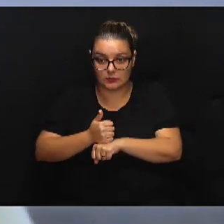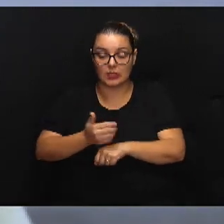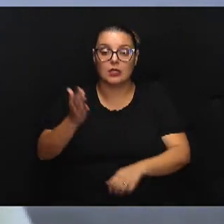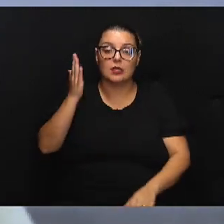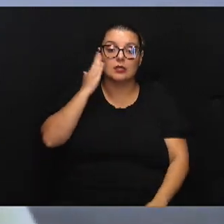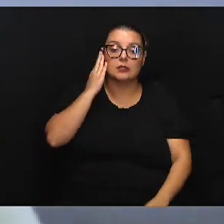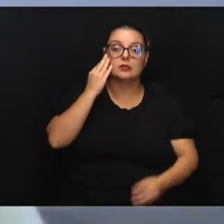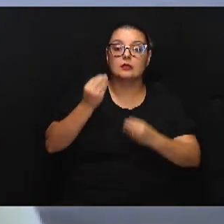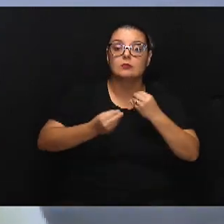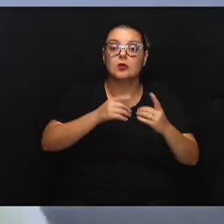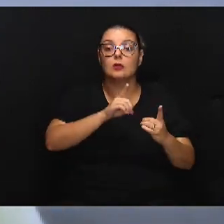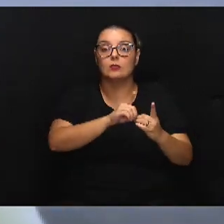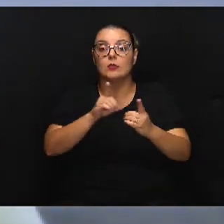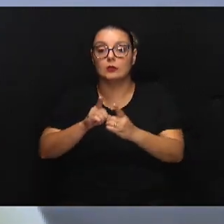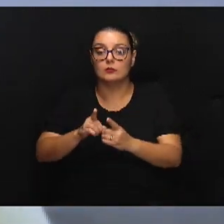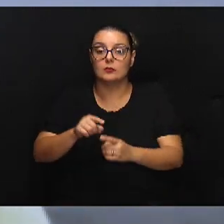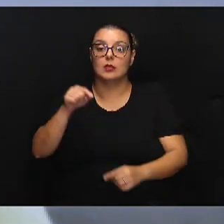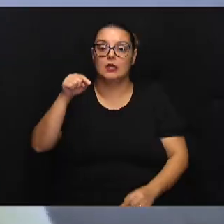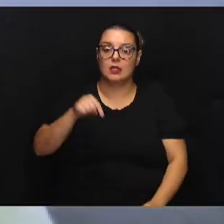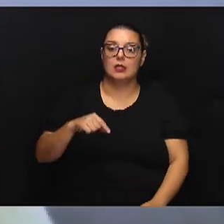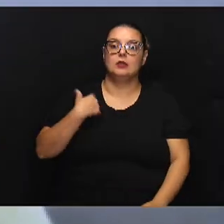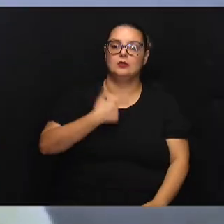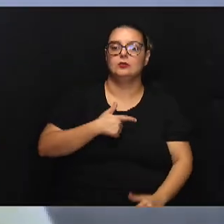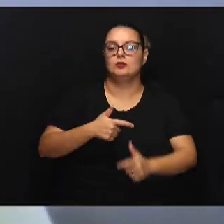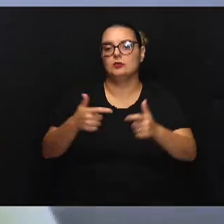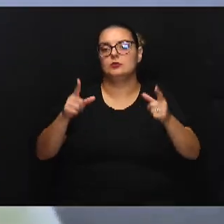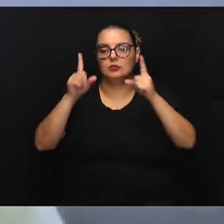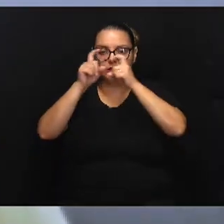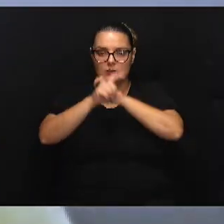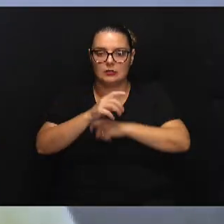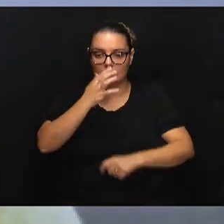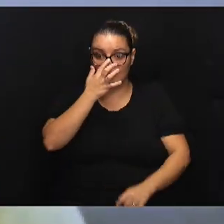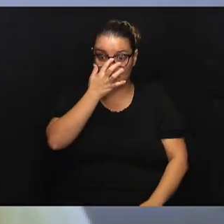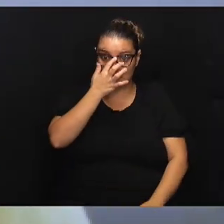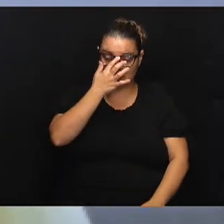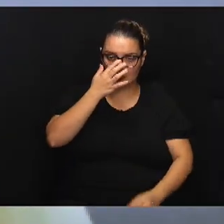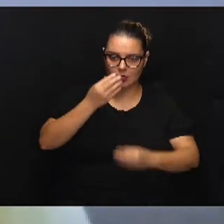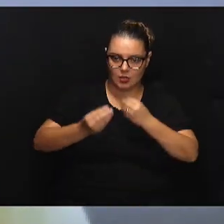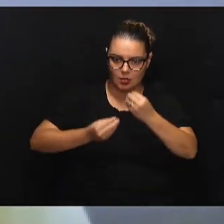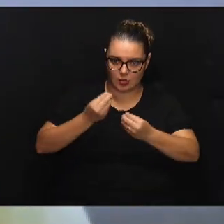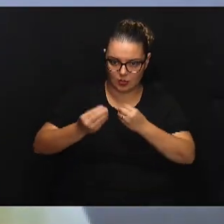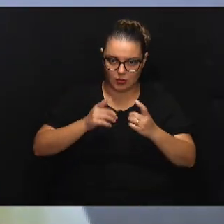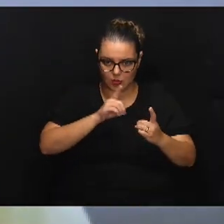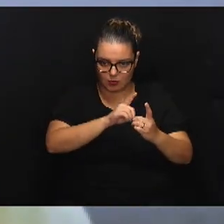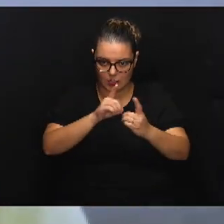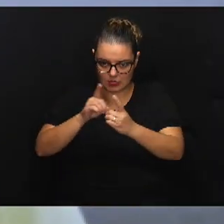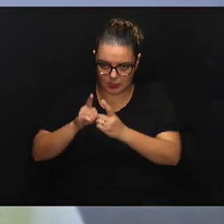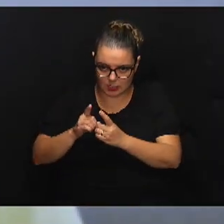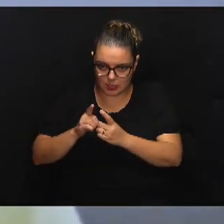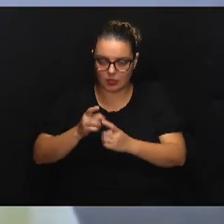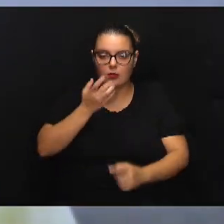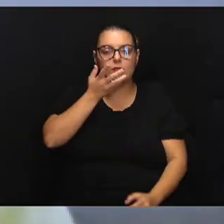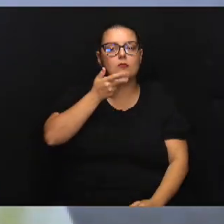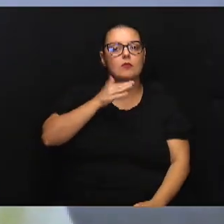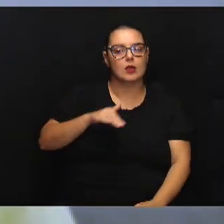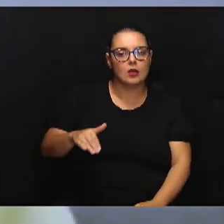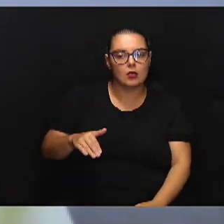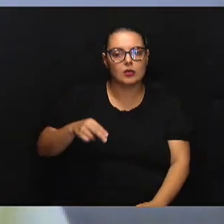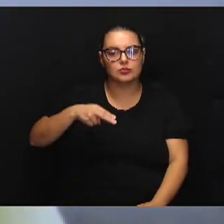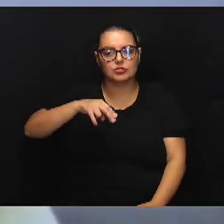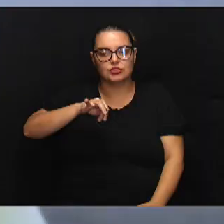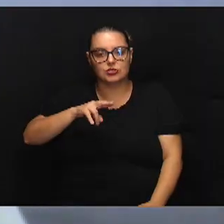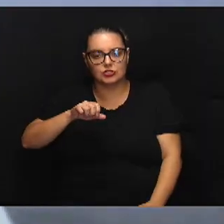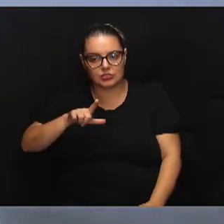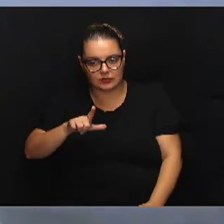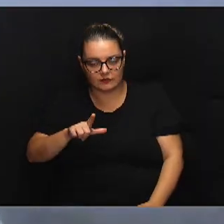como atender. É aqui o nosso grande desafio. Como é que nós vamos atender uma criança de nível de